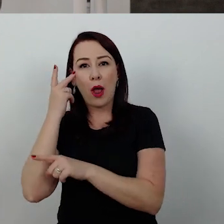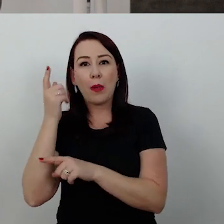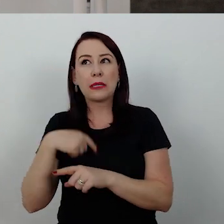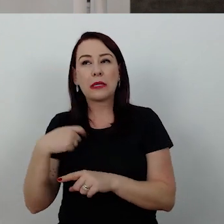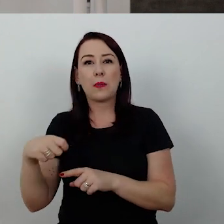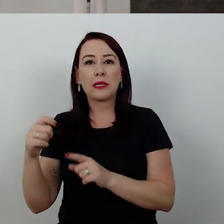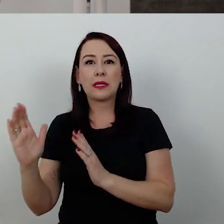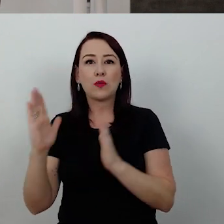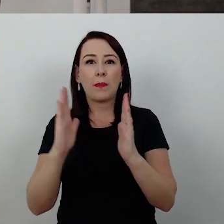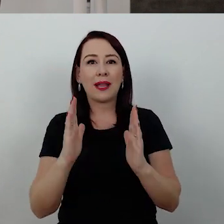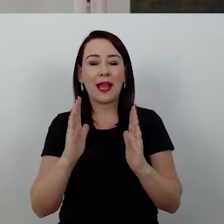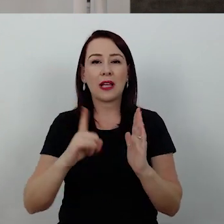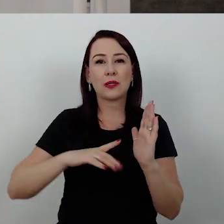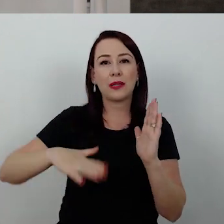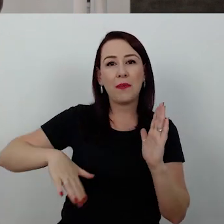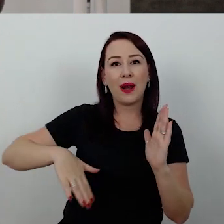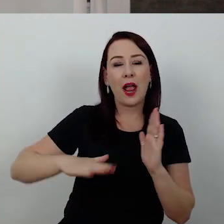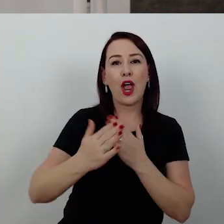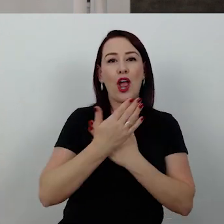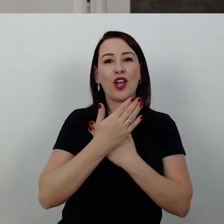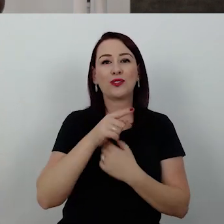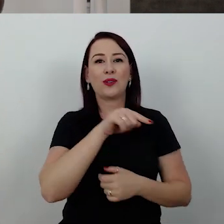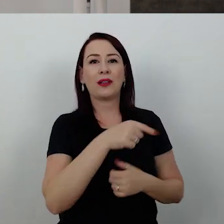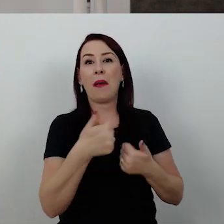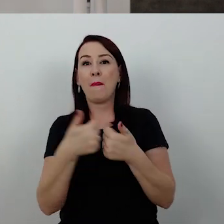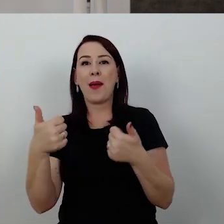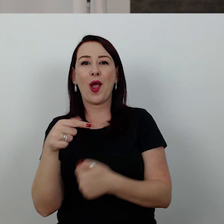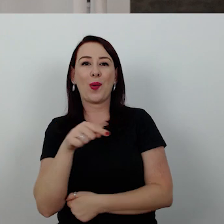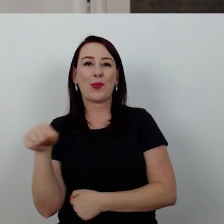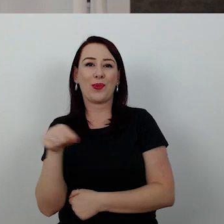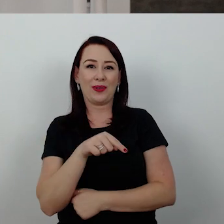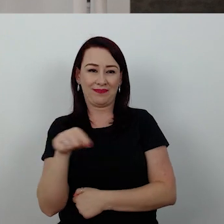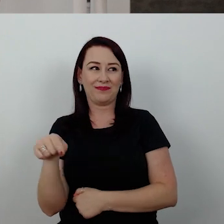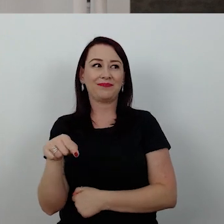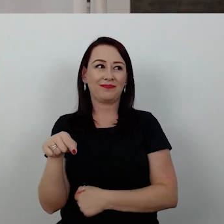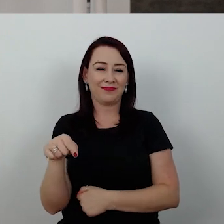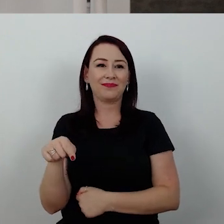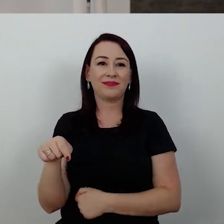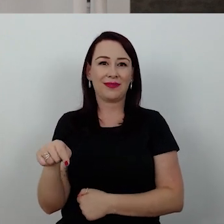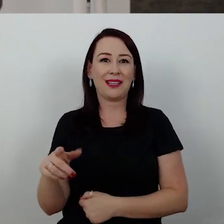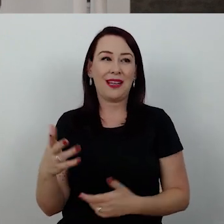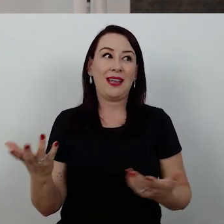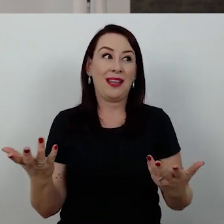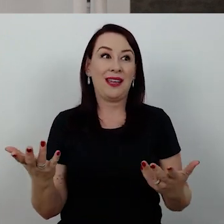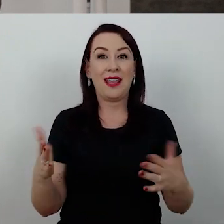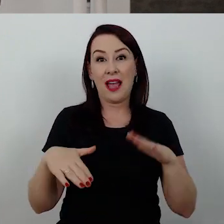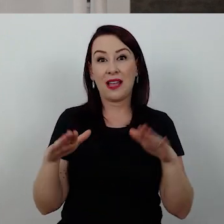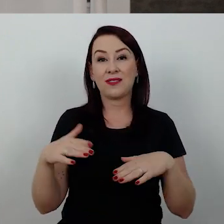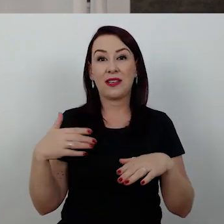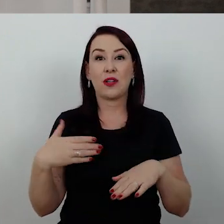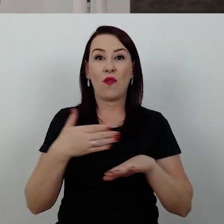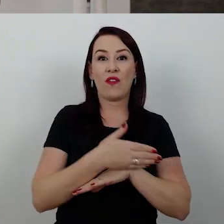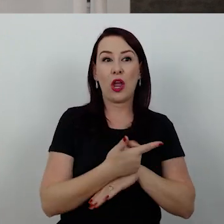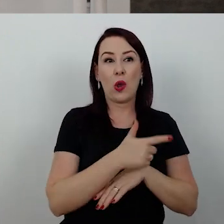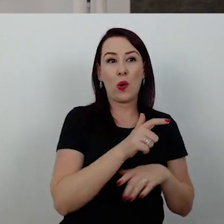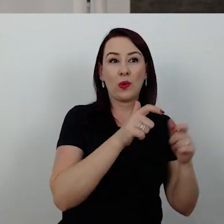tal, mas nessa parte você não vai achar uma cidade que dê conta daquilo, aí você vai para outro lugar. E aí, dependendo das vezes ir para outro